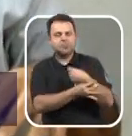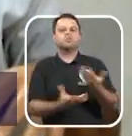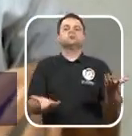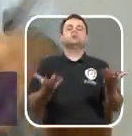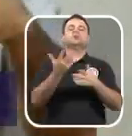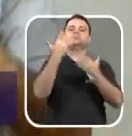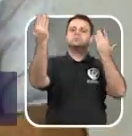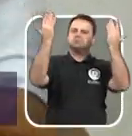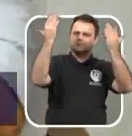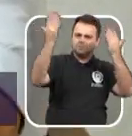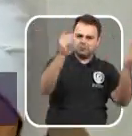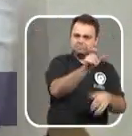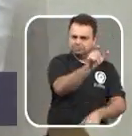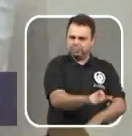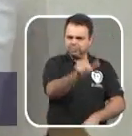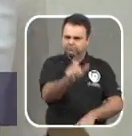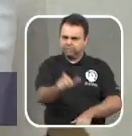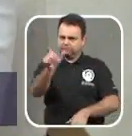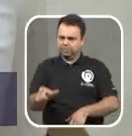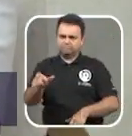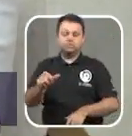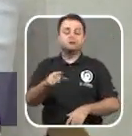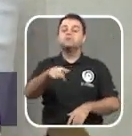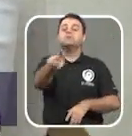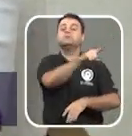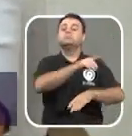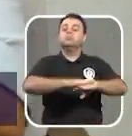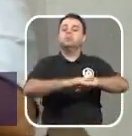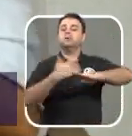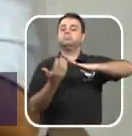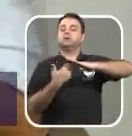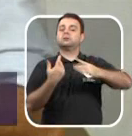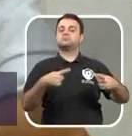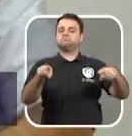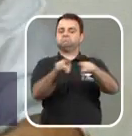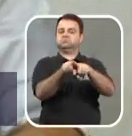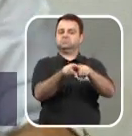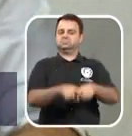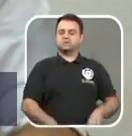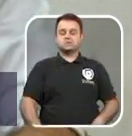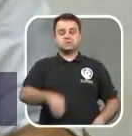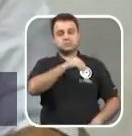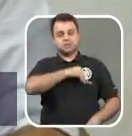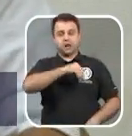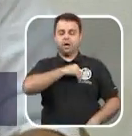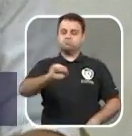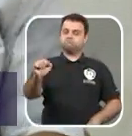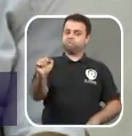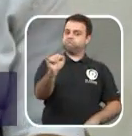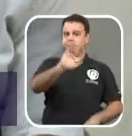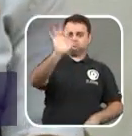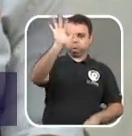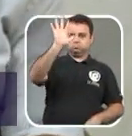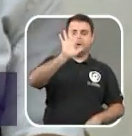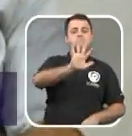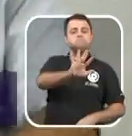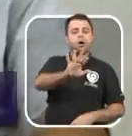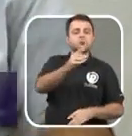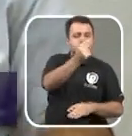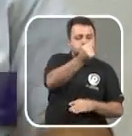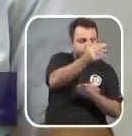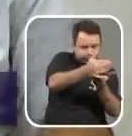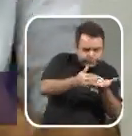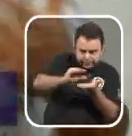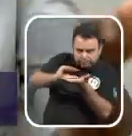psicólogo, contratados por convênio. Então, você paga altos salários no convênio e não volta um real para Rio Preto